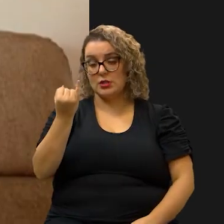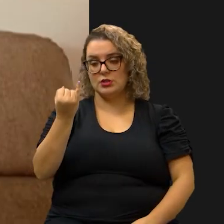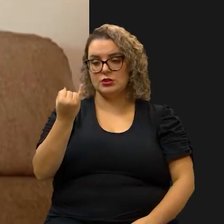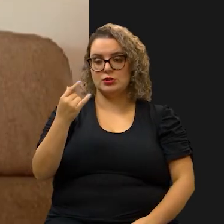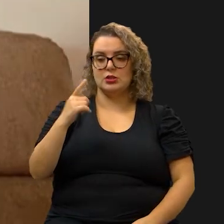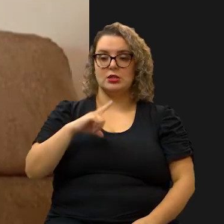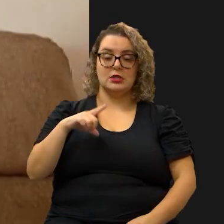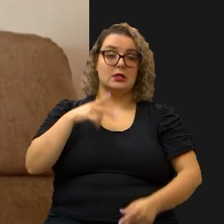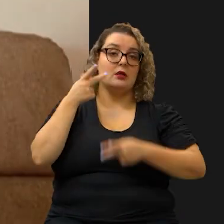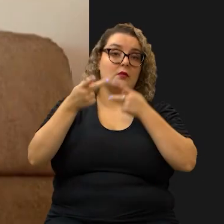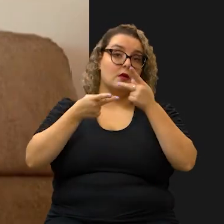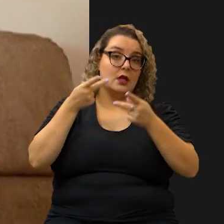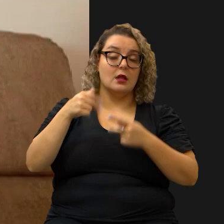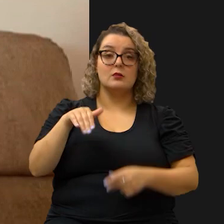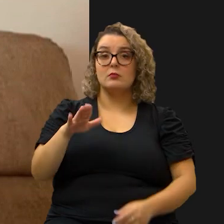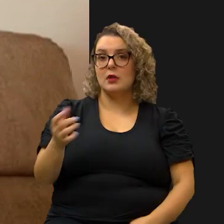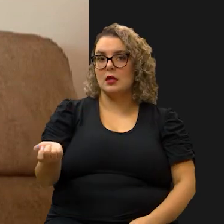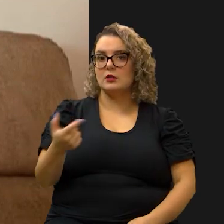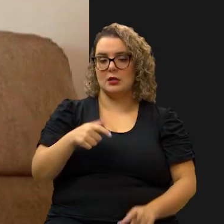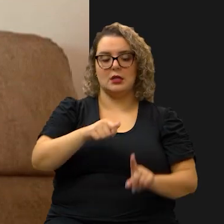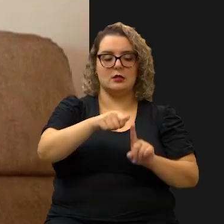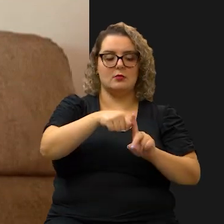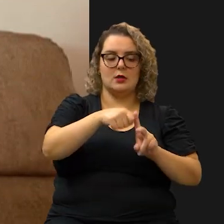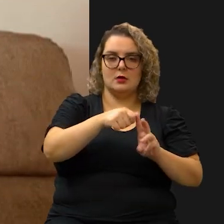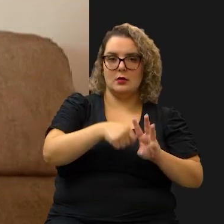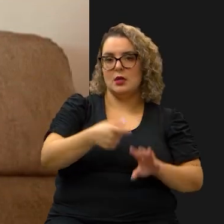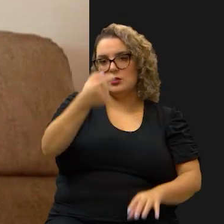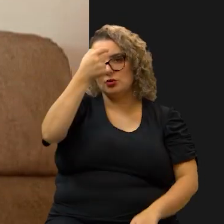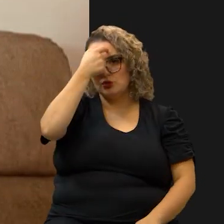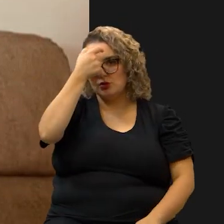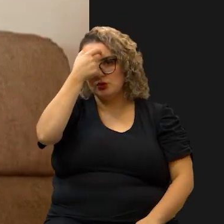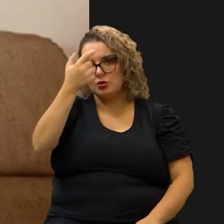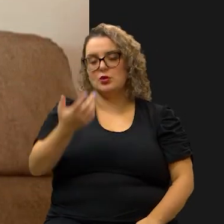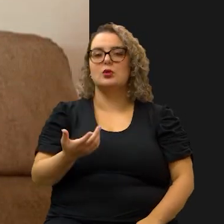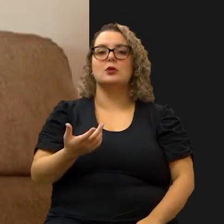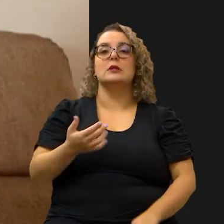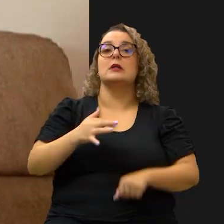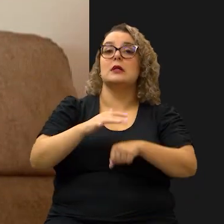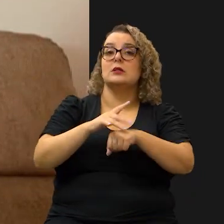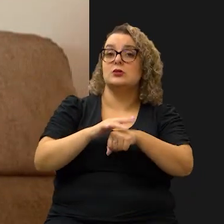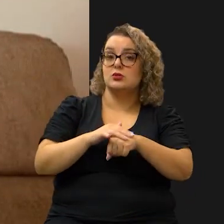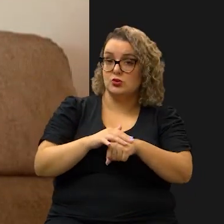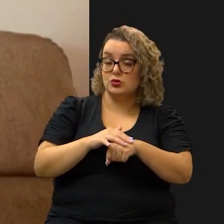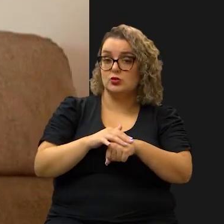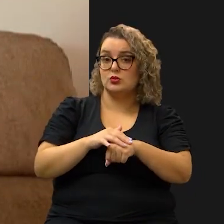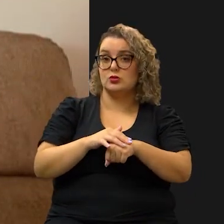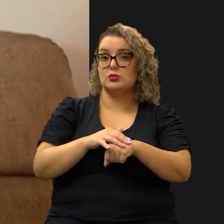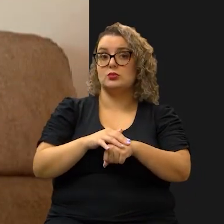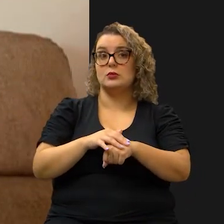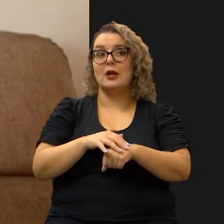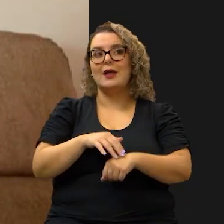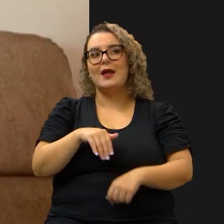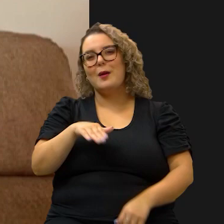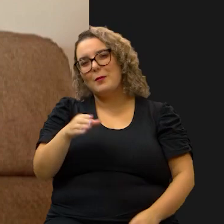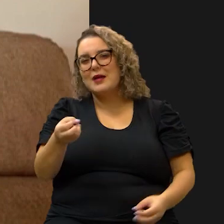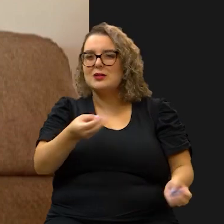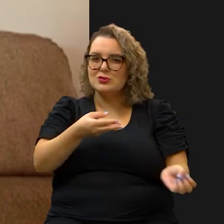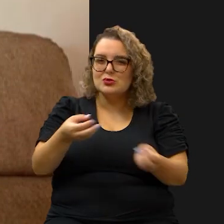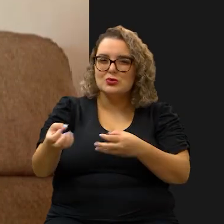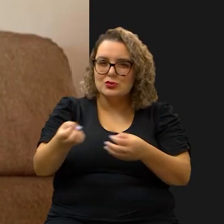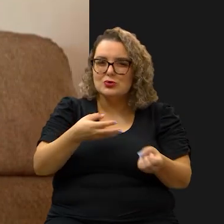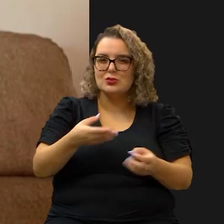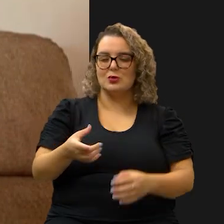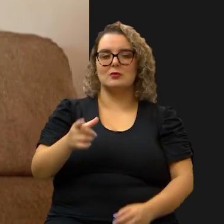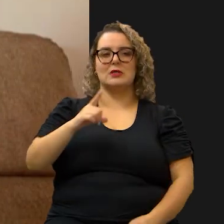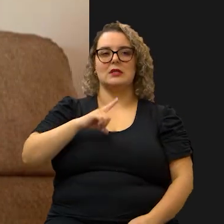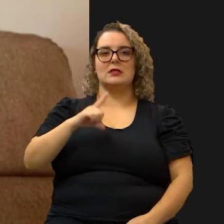Sim, isso é fundamental. Isso até tem se falado muito mais, esses meses, né, de conscientizações das doenças, é algo